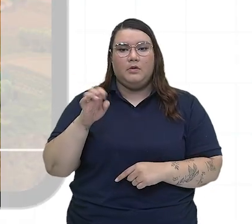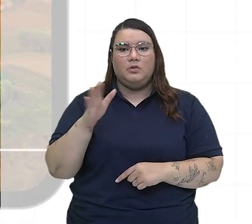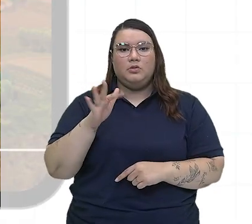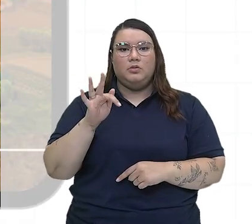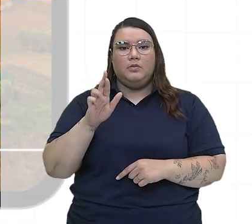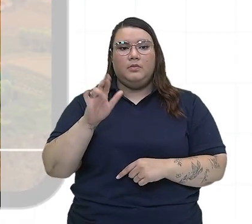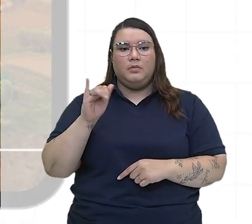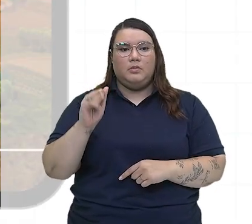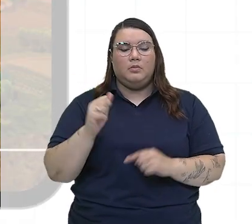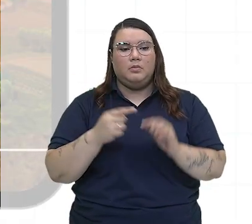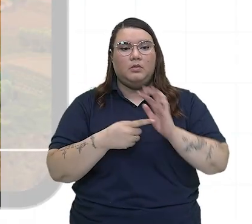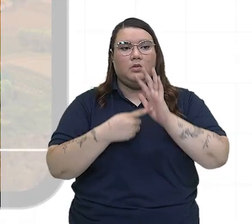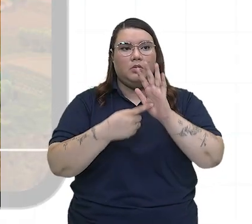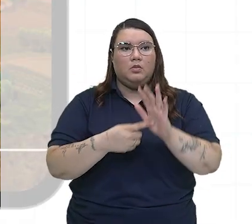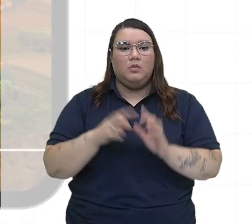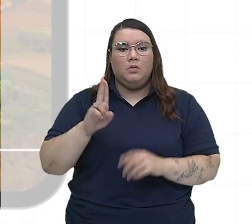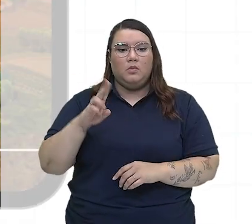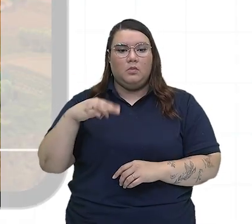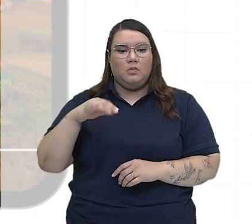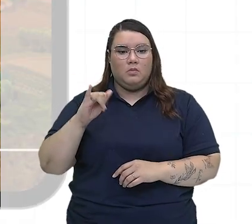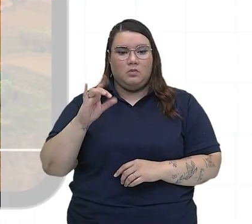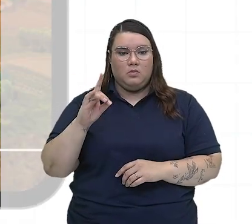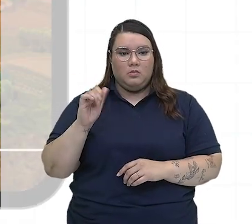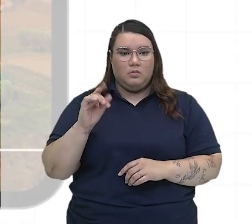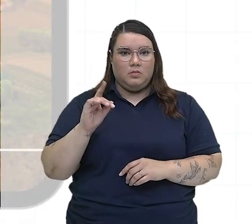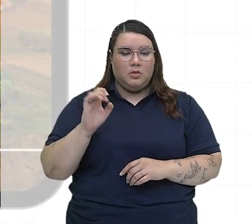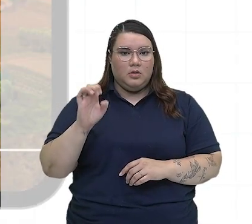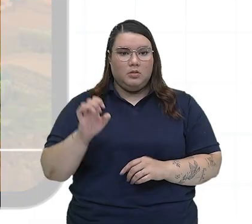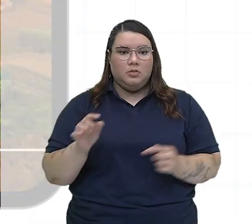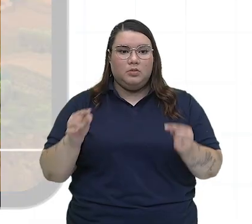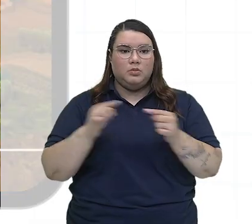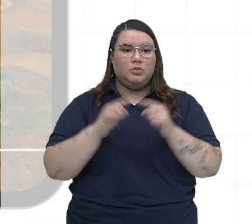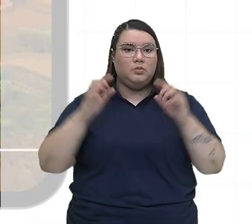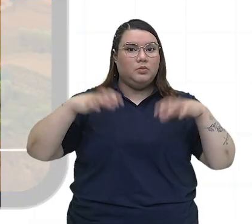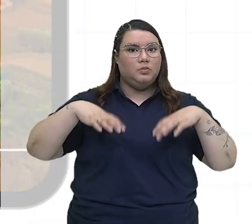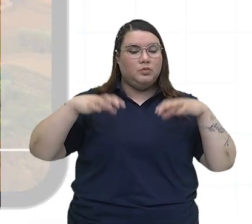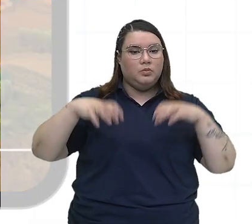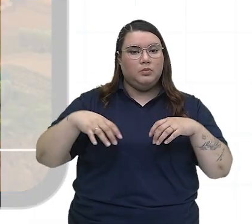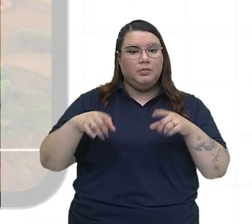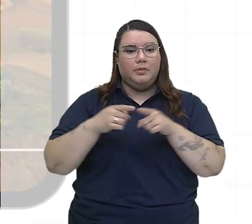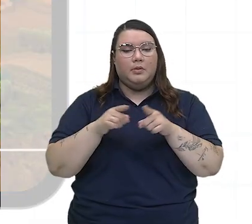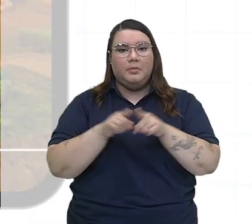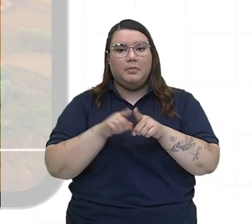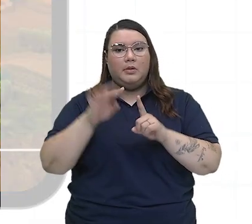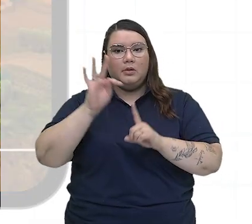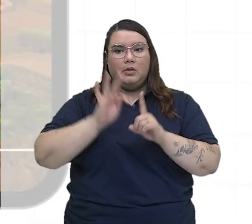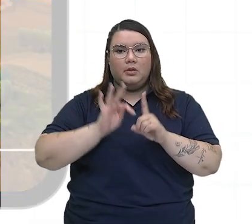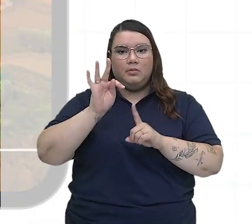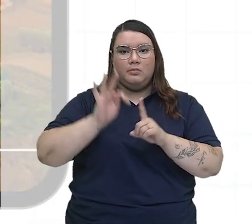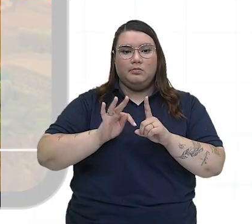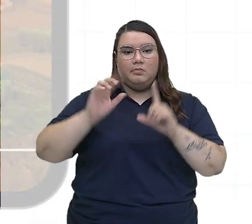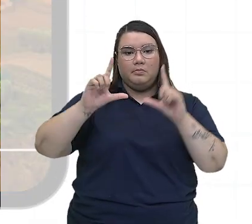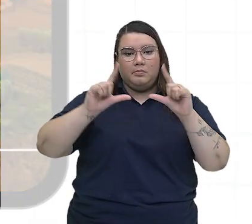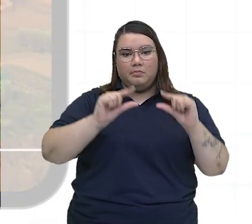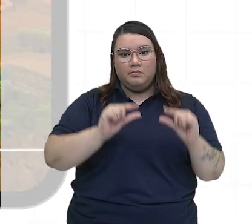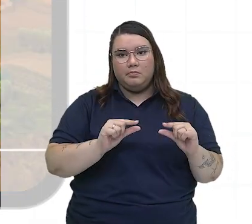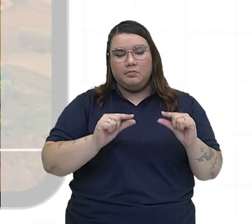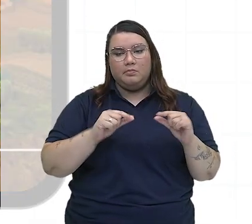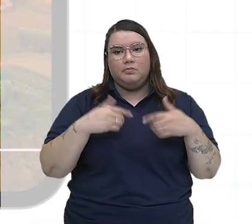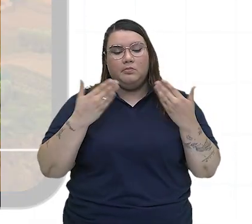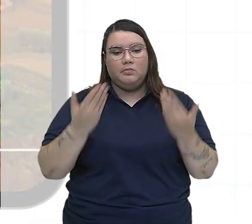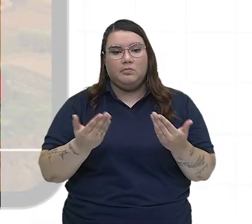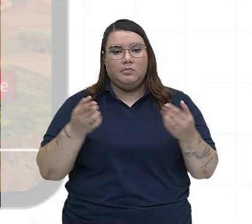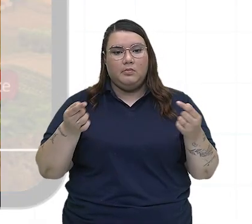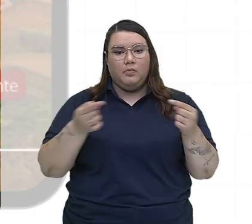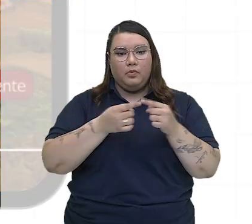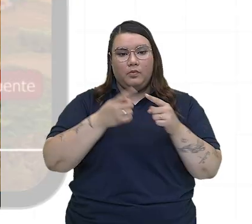a questão da umidade, de uma maior umidade, de chuva, de uma temperatura mais baixa. E por ela